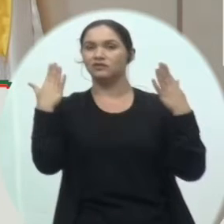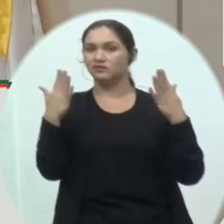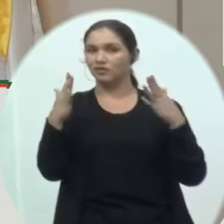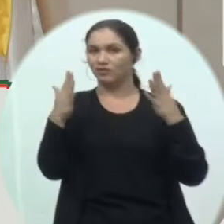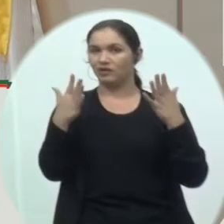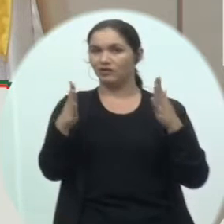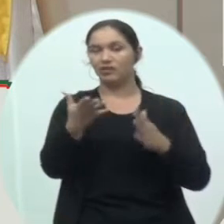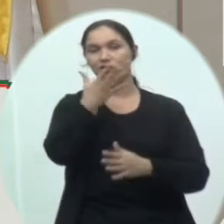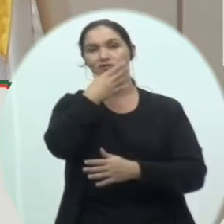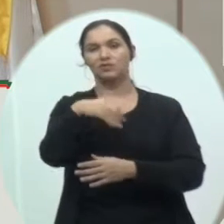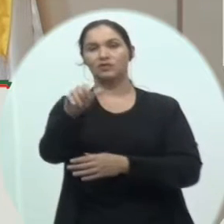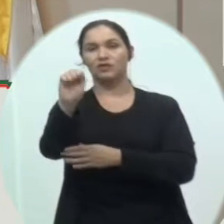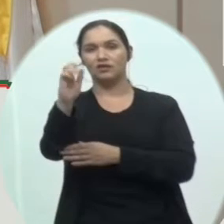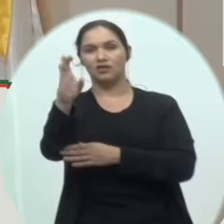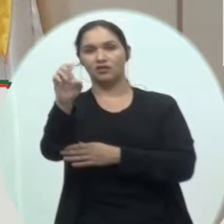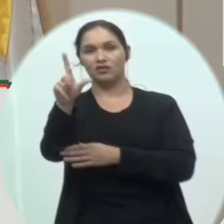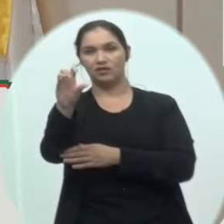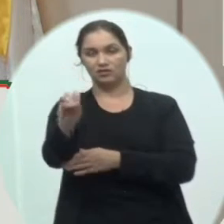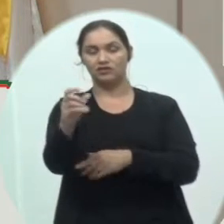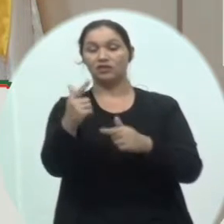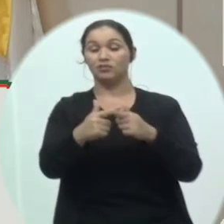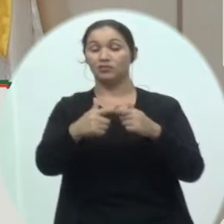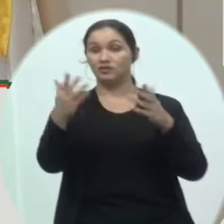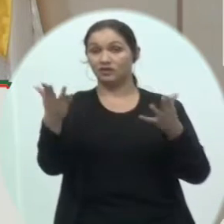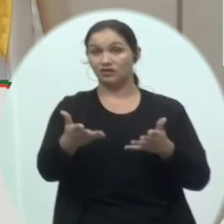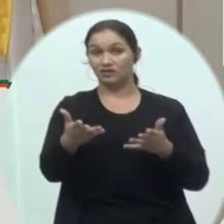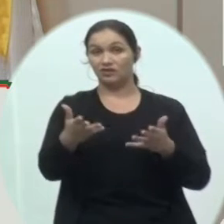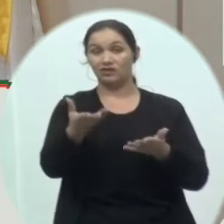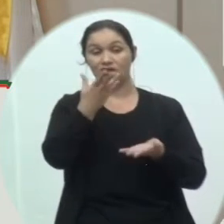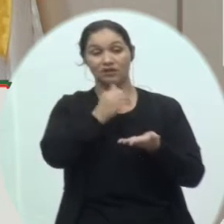boas-vindas ao Acélio Casagrande, como novo secretário municipal de saúde.